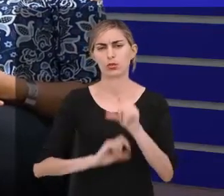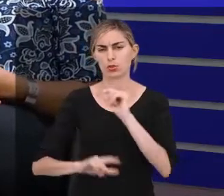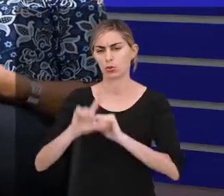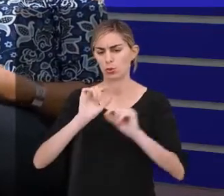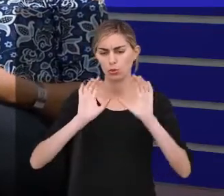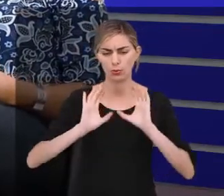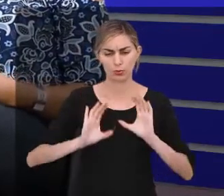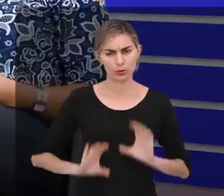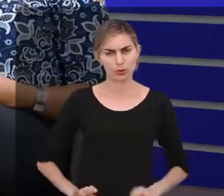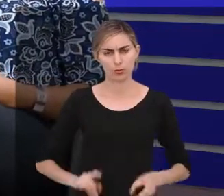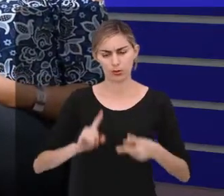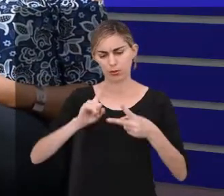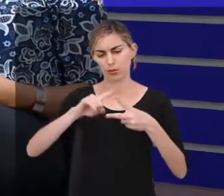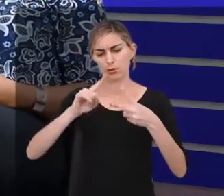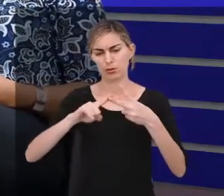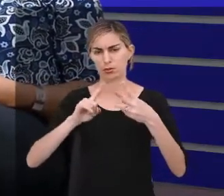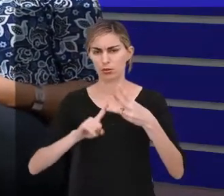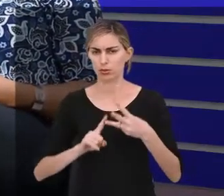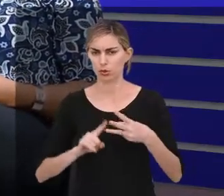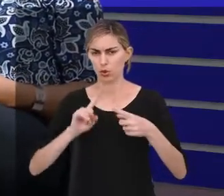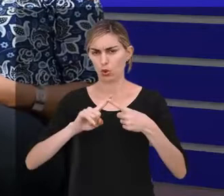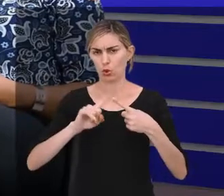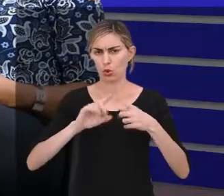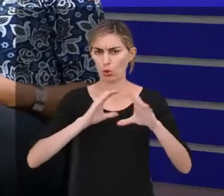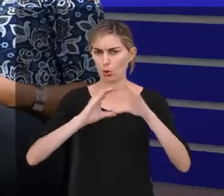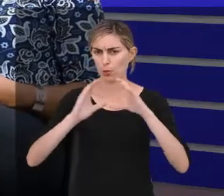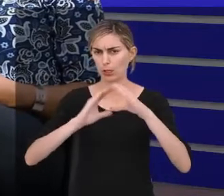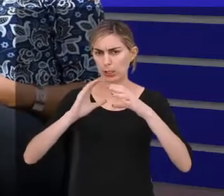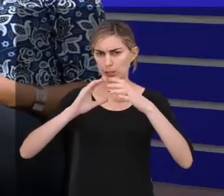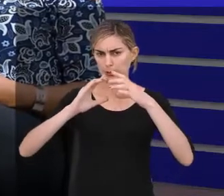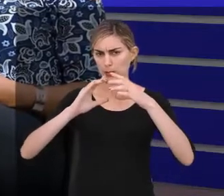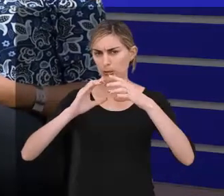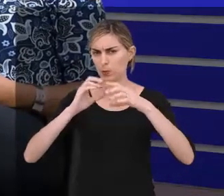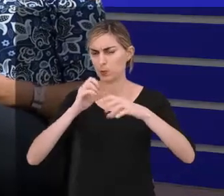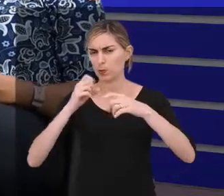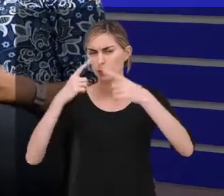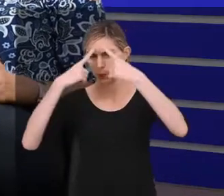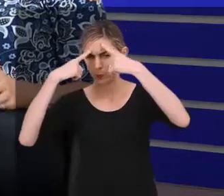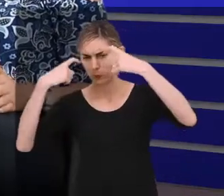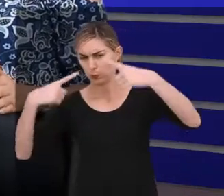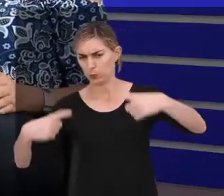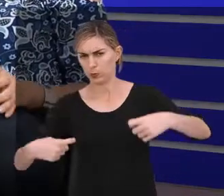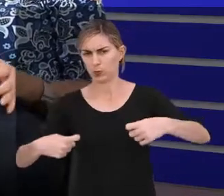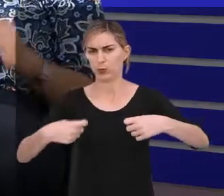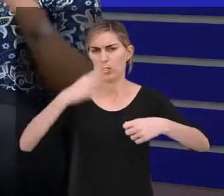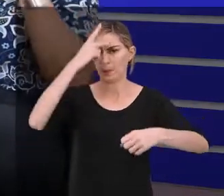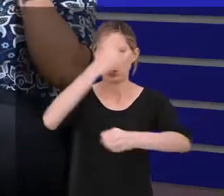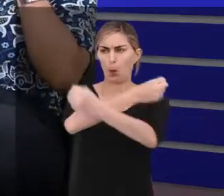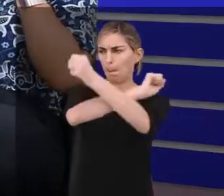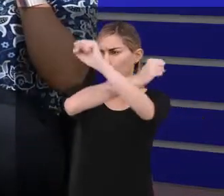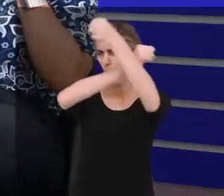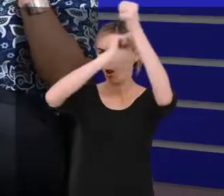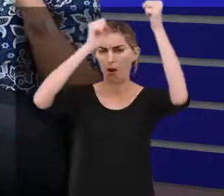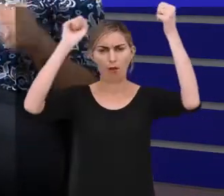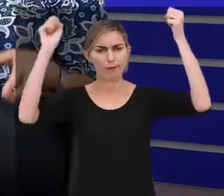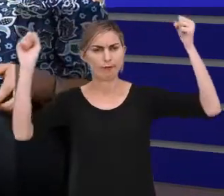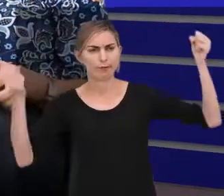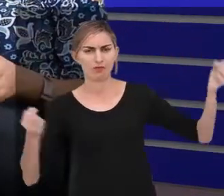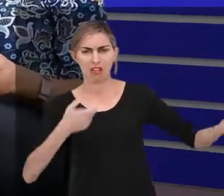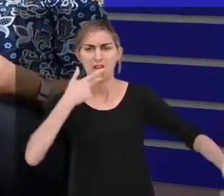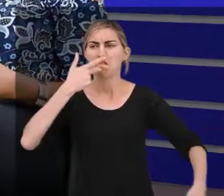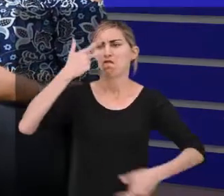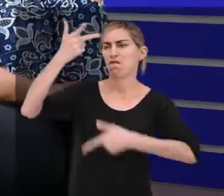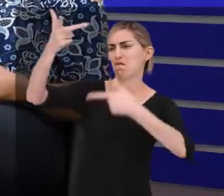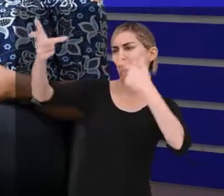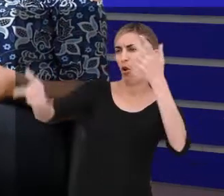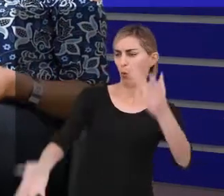o comportamento em três. A comunicação agressiva, né, que é aquela pessoa que explode, é aquela pessoa que fala em